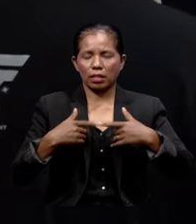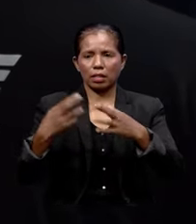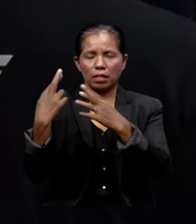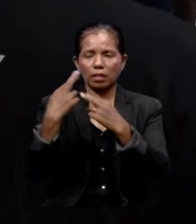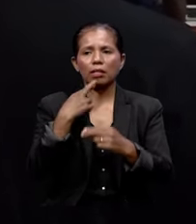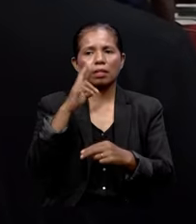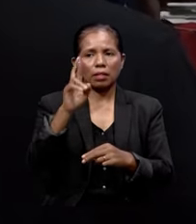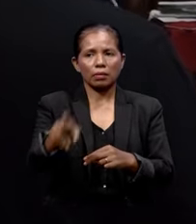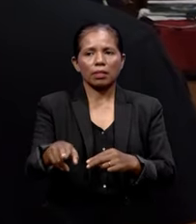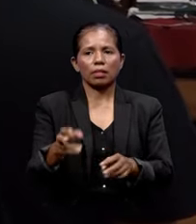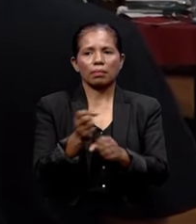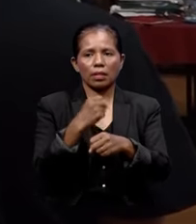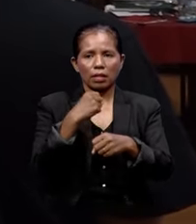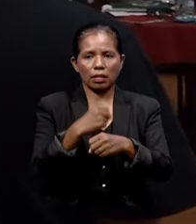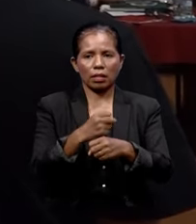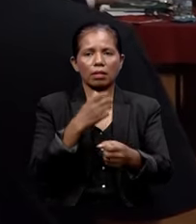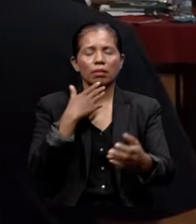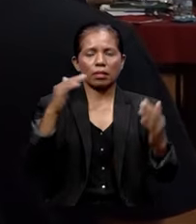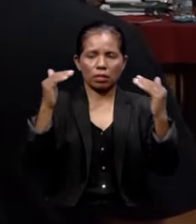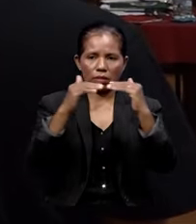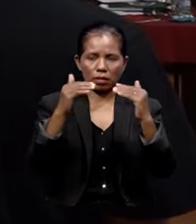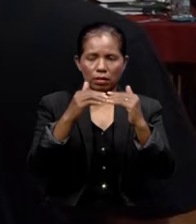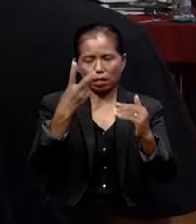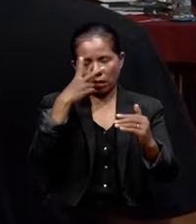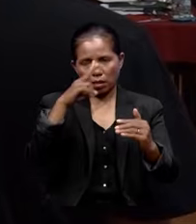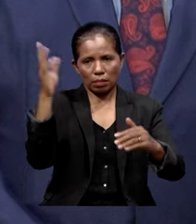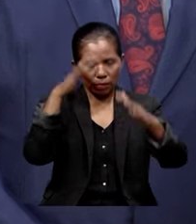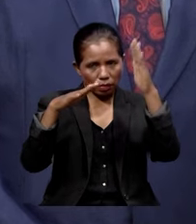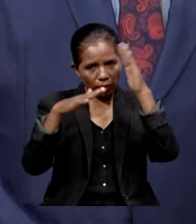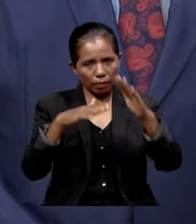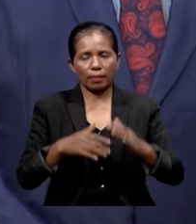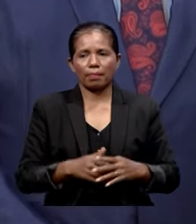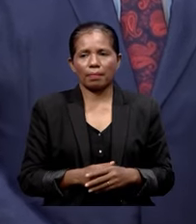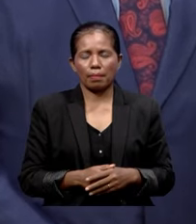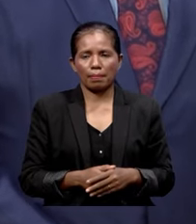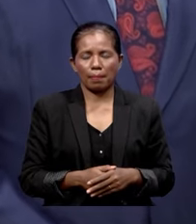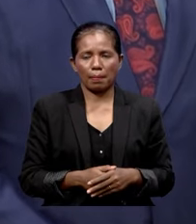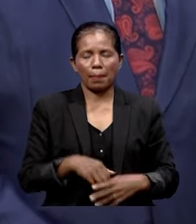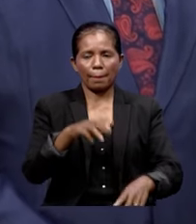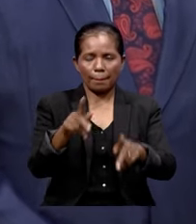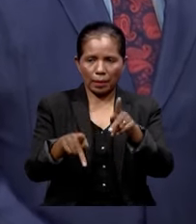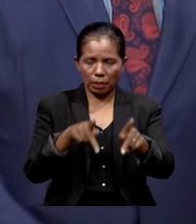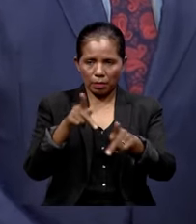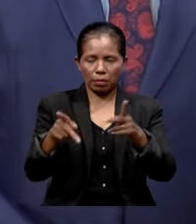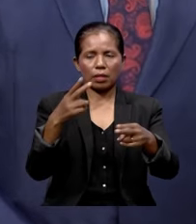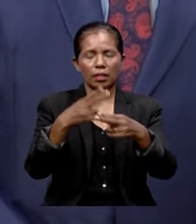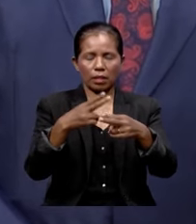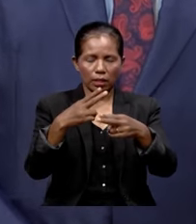para halo diálogo para resolver problemas emane mak narang